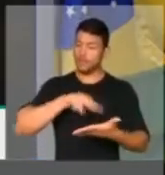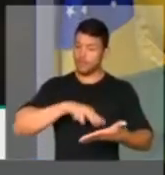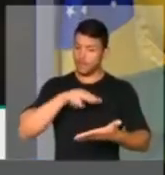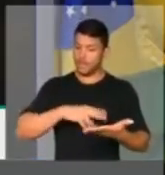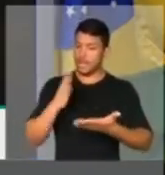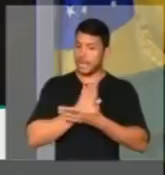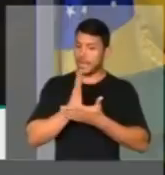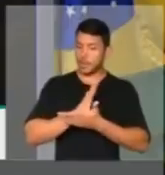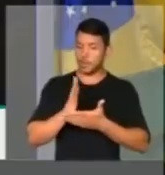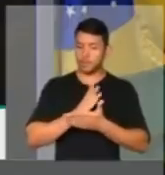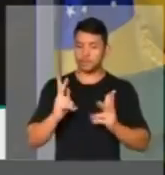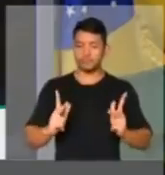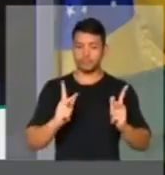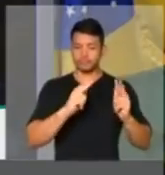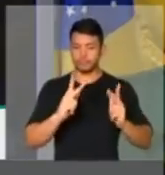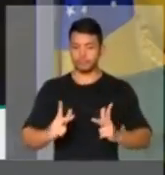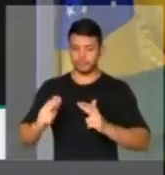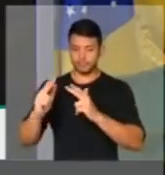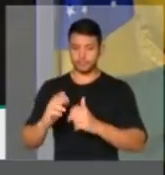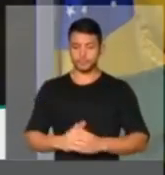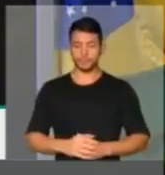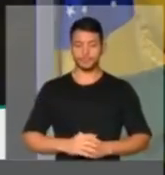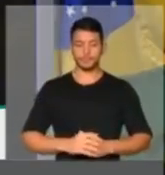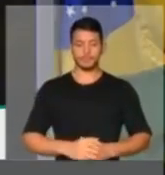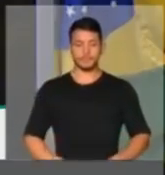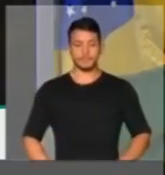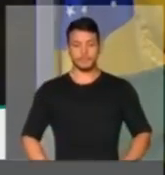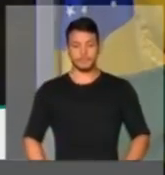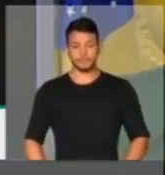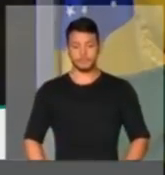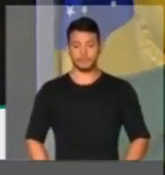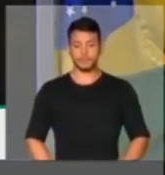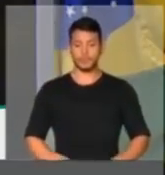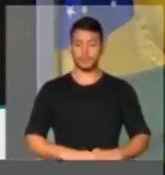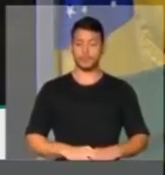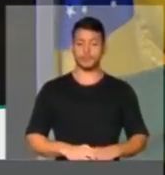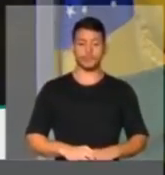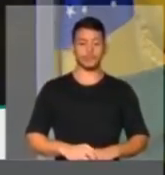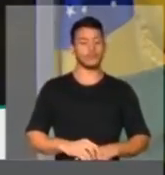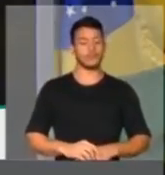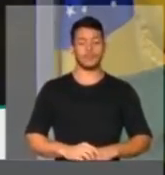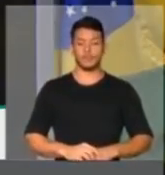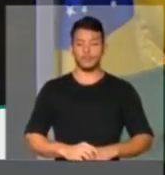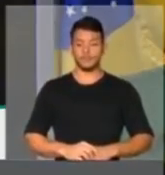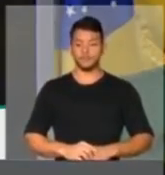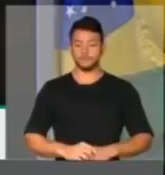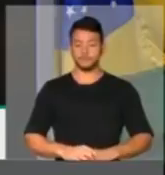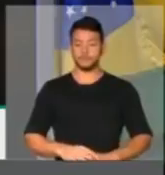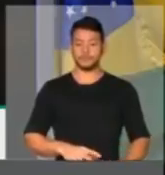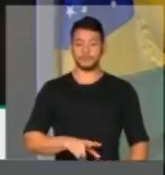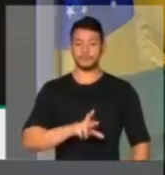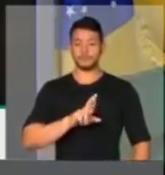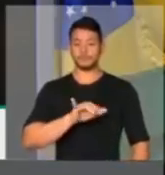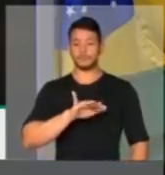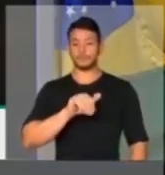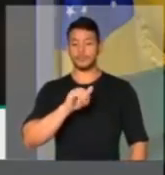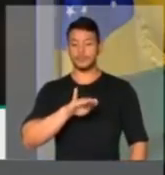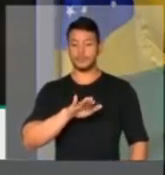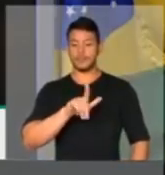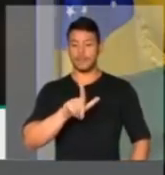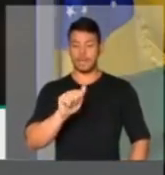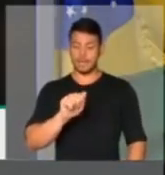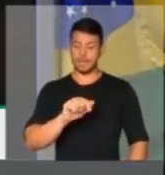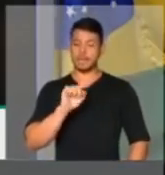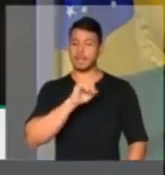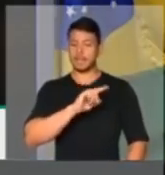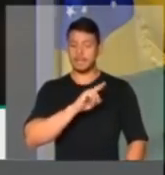matéria. Um dos beneficiários desses subsídios é o Parque Aquático Riala, localizado em Cabo Frio,